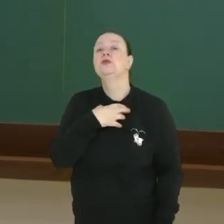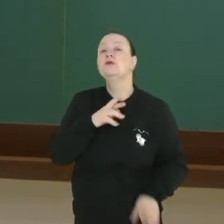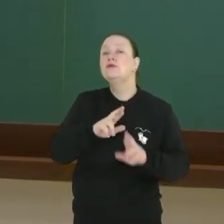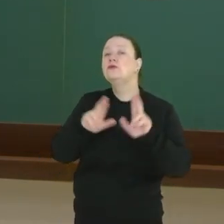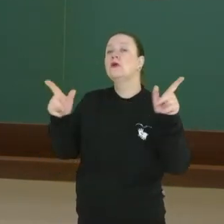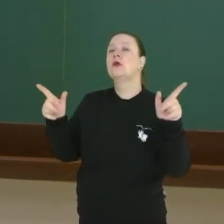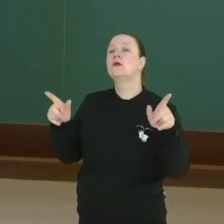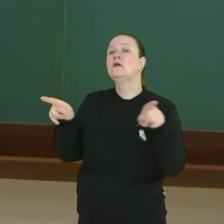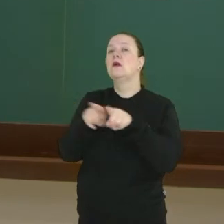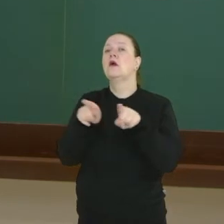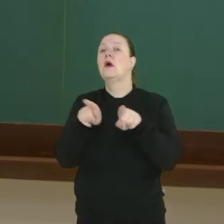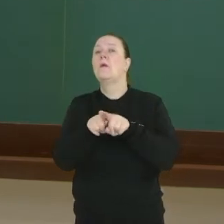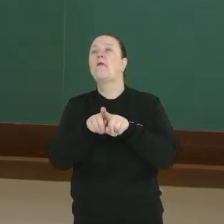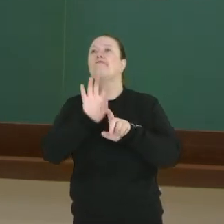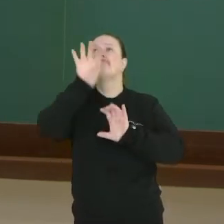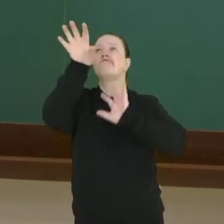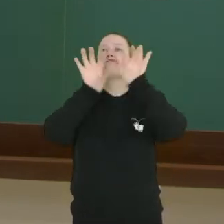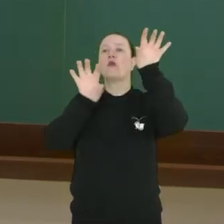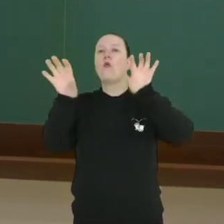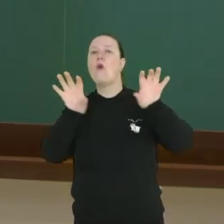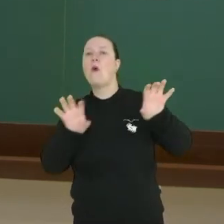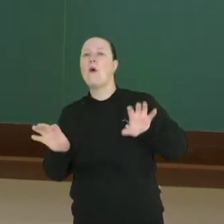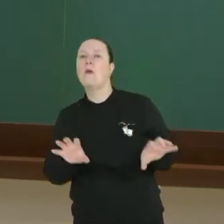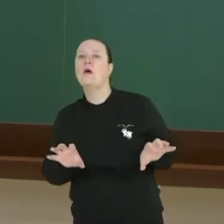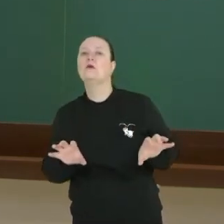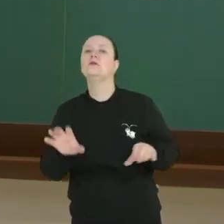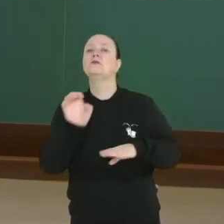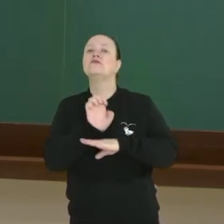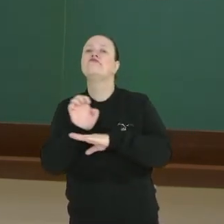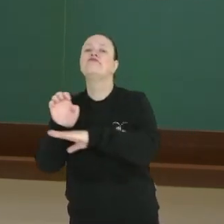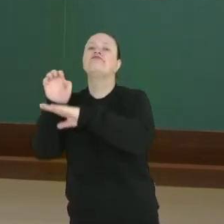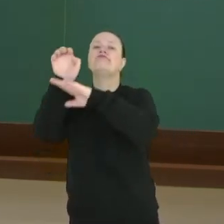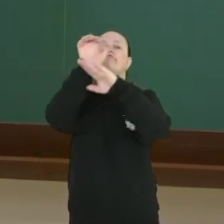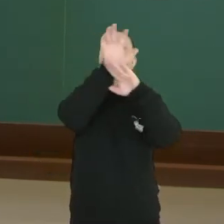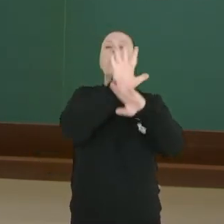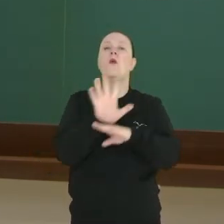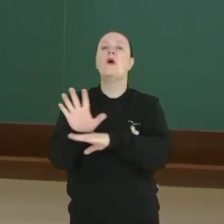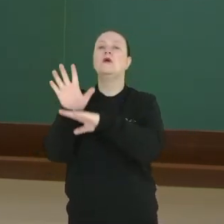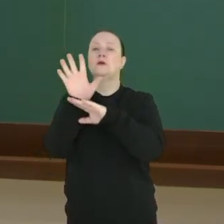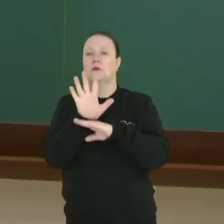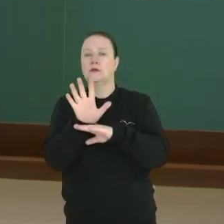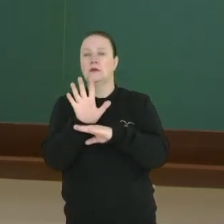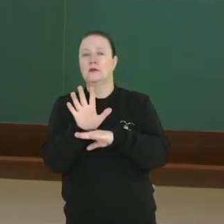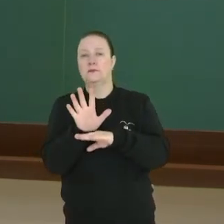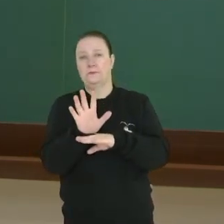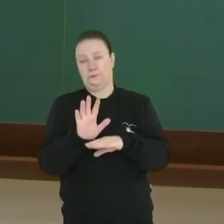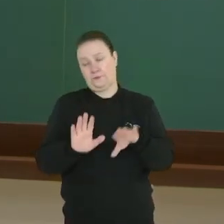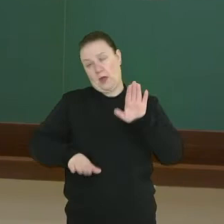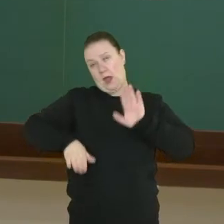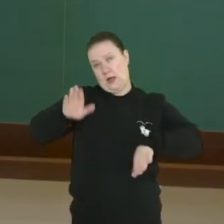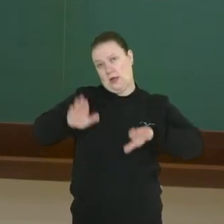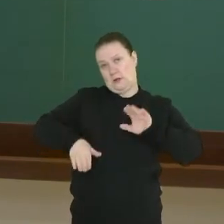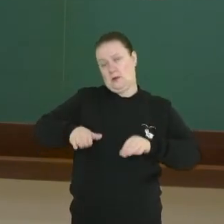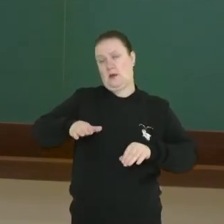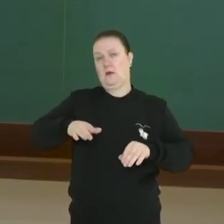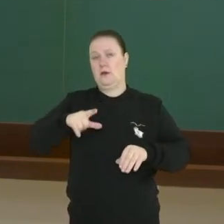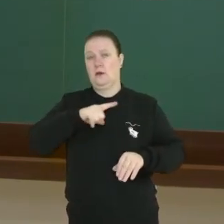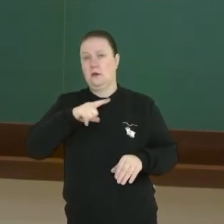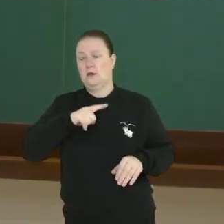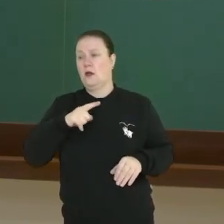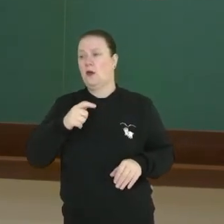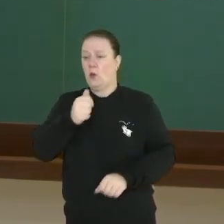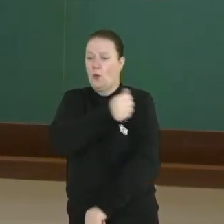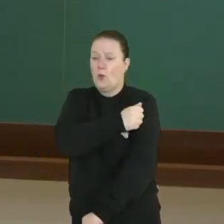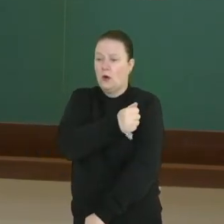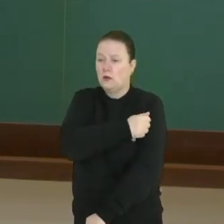Pessoas de diferentes regiões, às vezes vem alguma pessoa para a sua escola, por exemplo, que é de outro estado, né? E